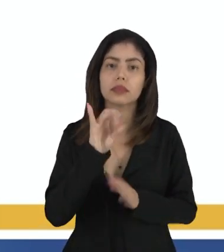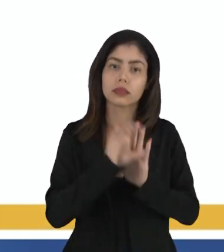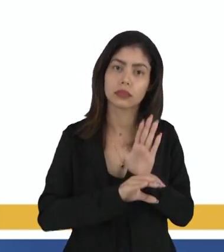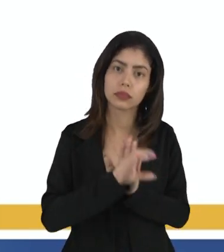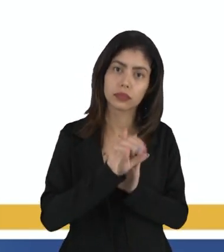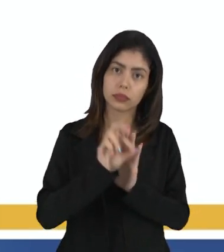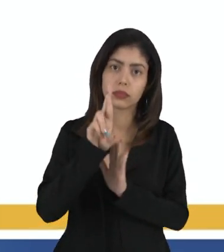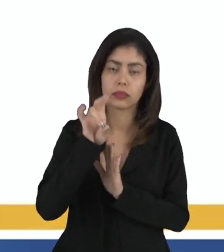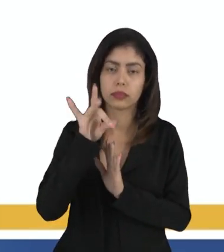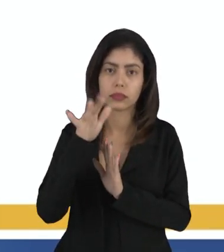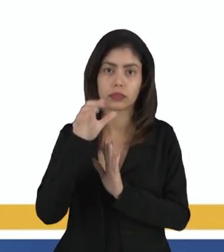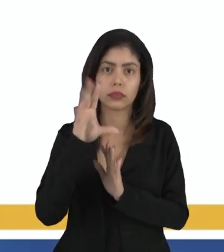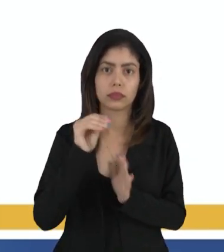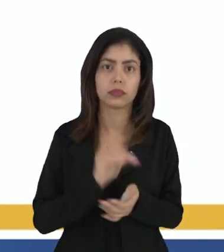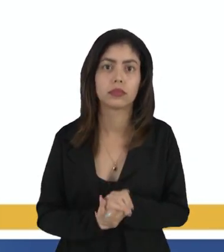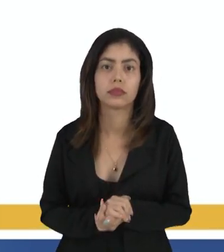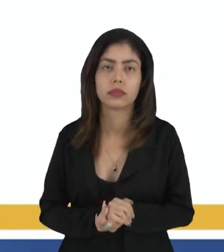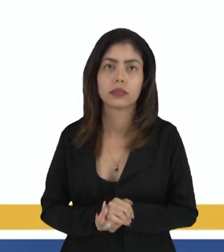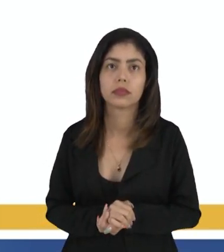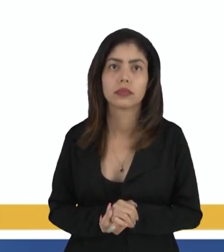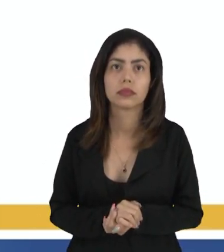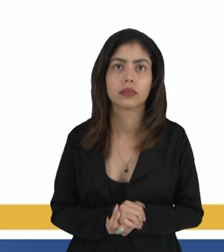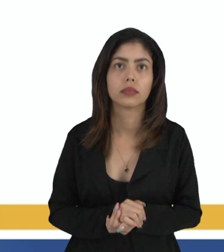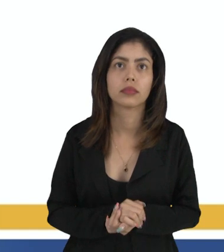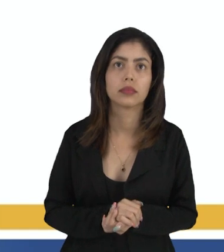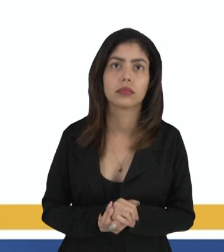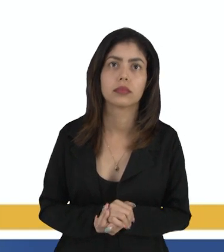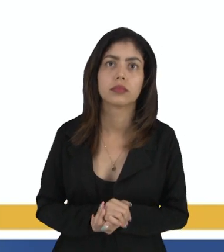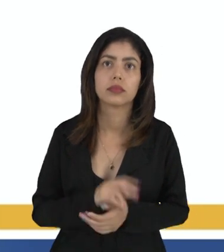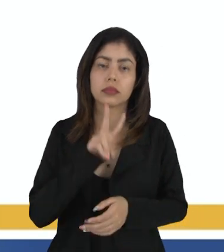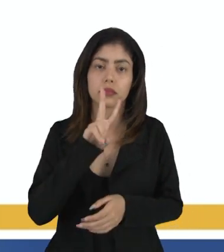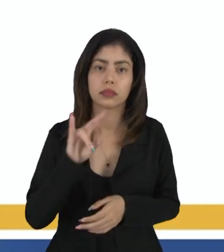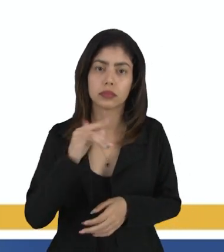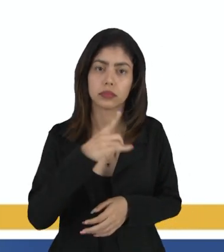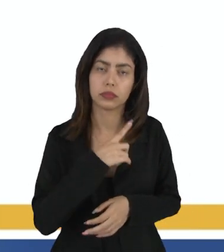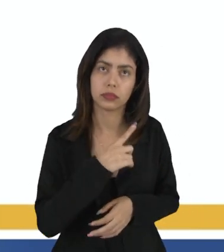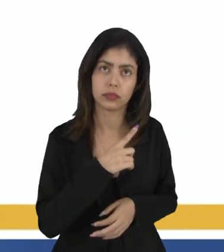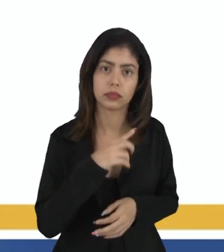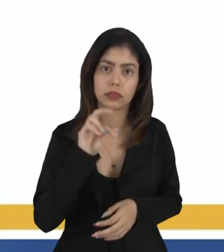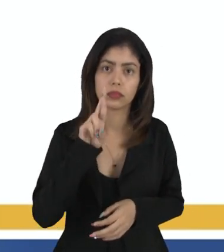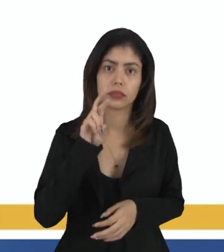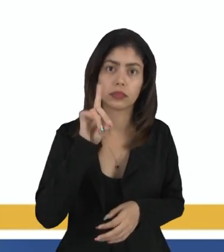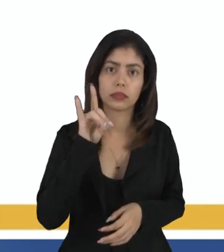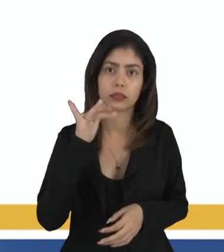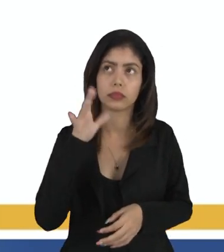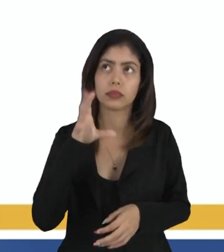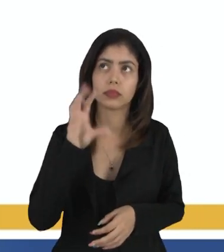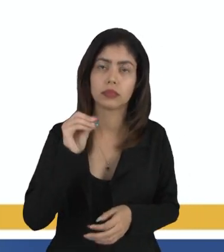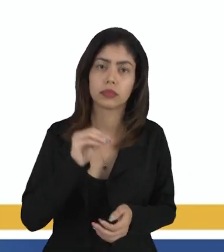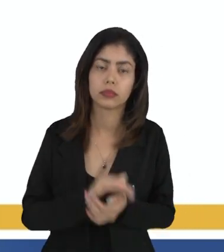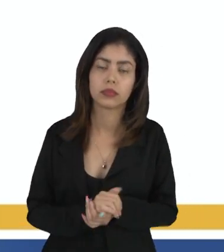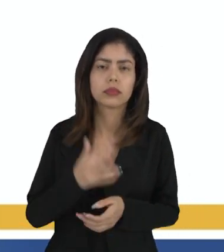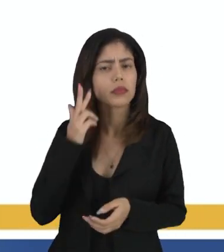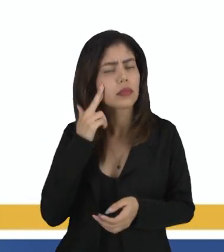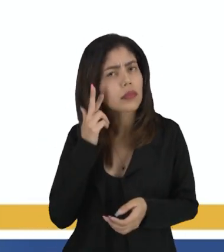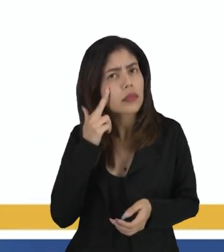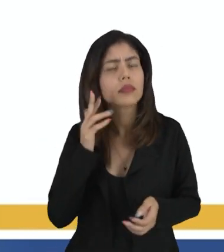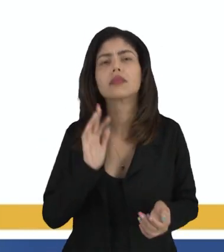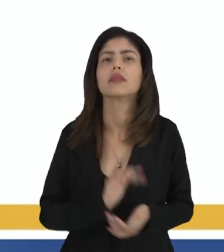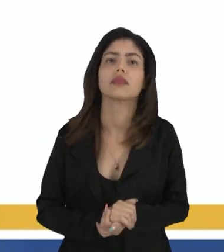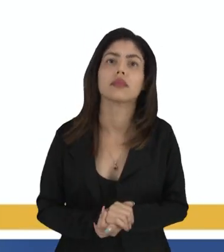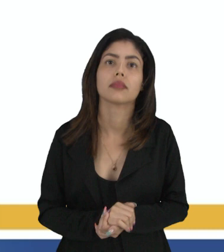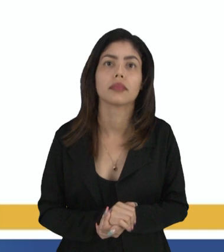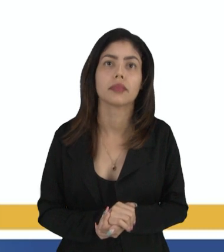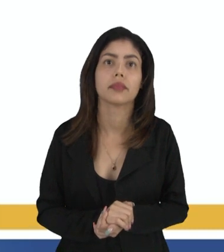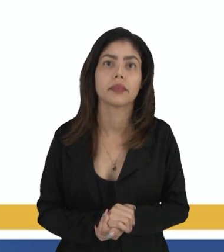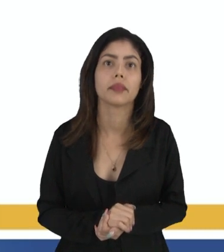esse conceito de radiação de corpo negro voltado para o conceito de calor? Vai ser incidido radiação e os corpos, naturalmente, eles funcionam